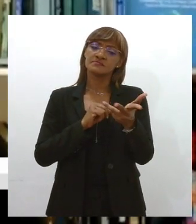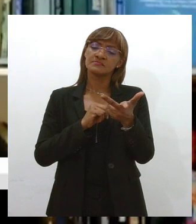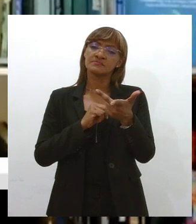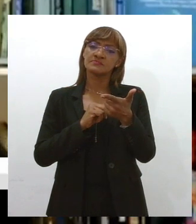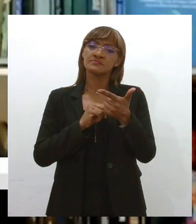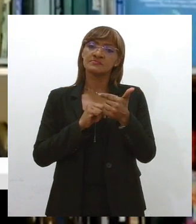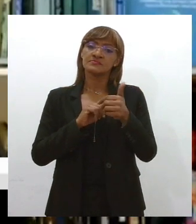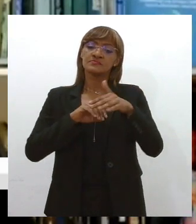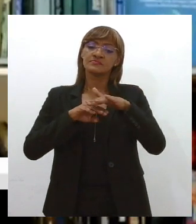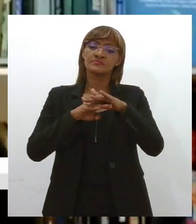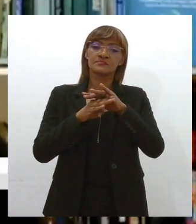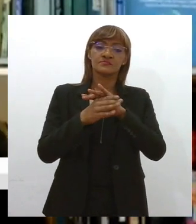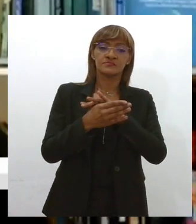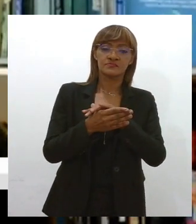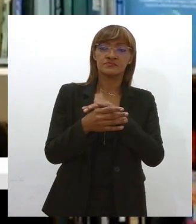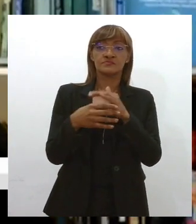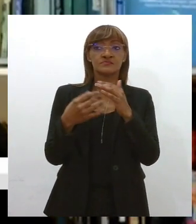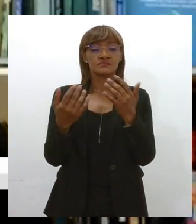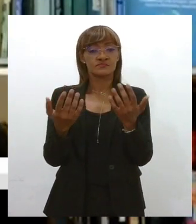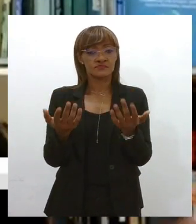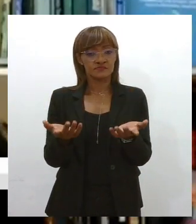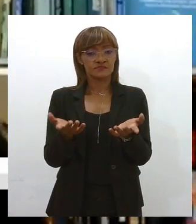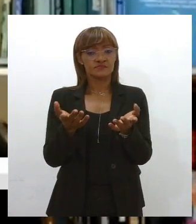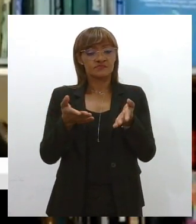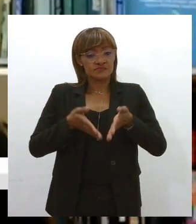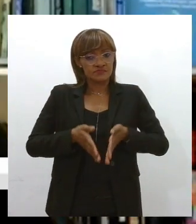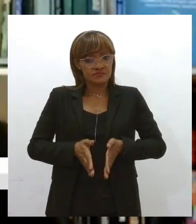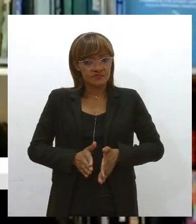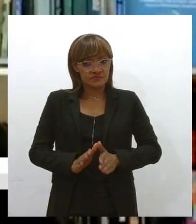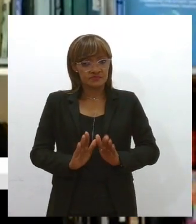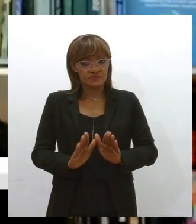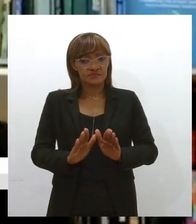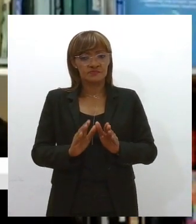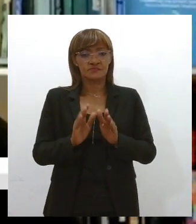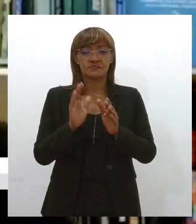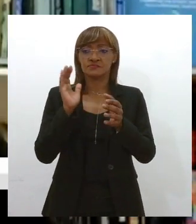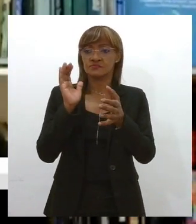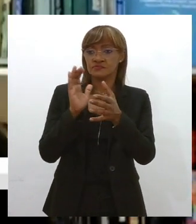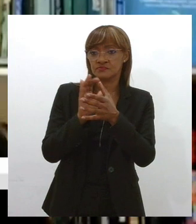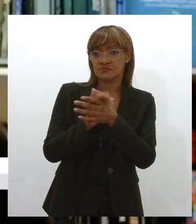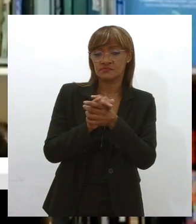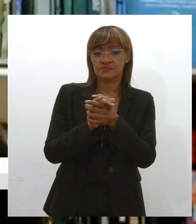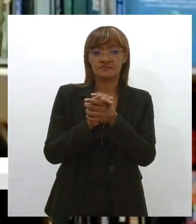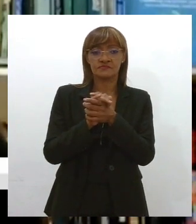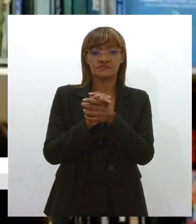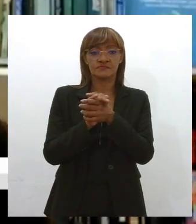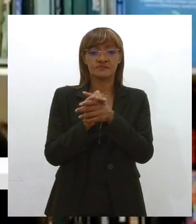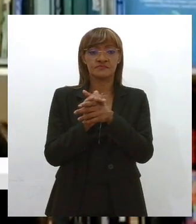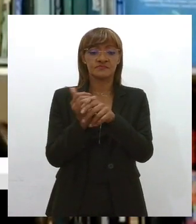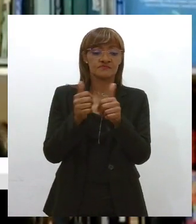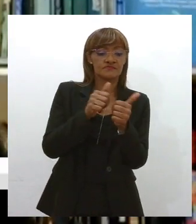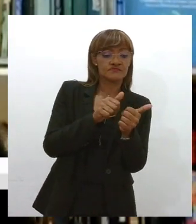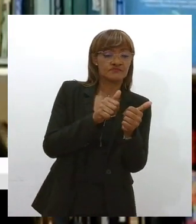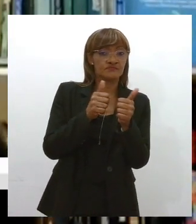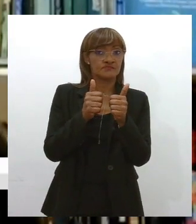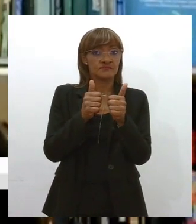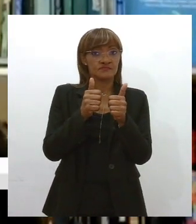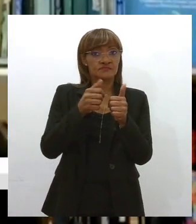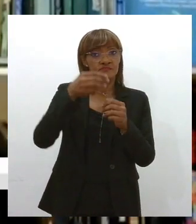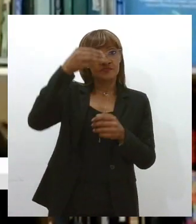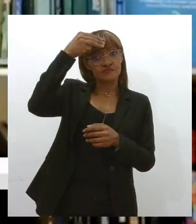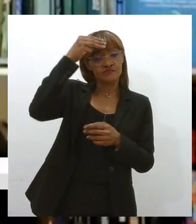você bem falou, né, os nascimentos, casamentos, batizados, aniversários, a gente tem essa tendência de